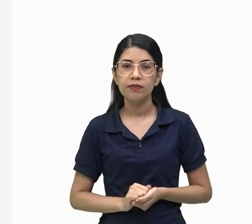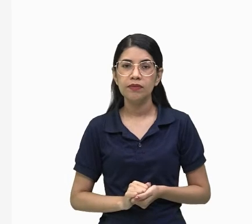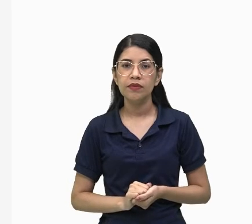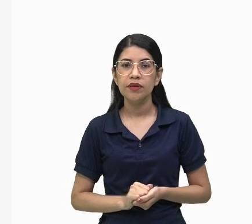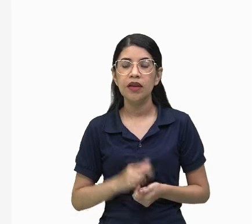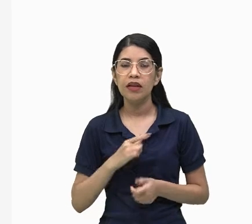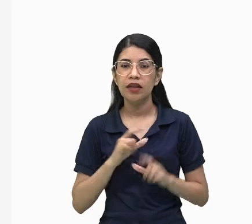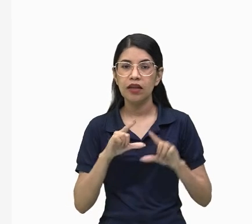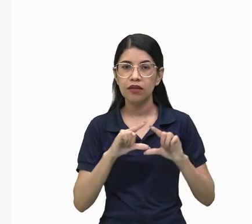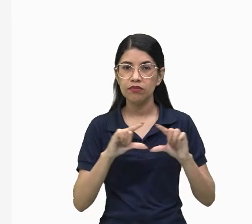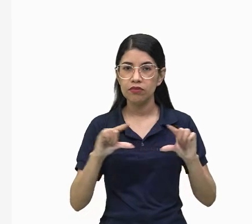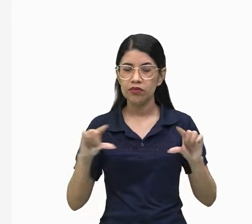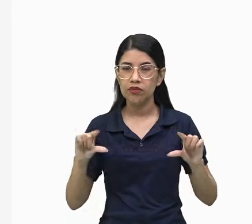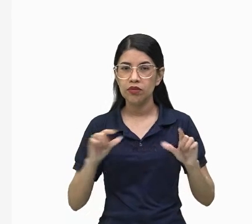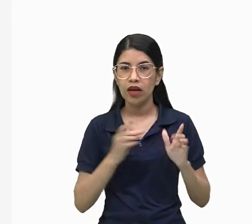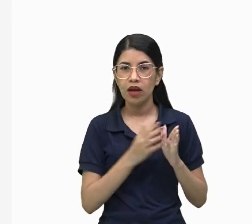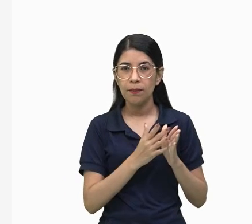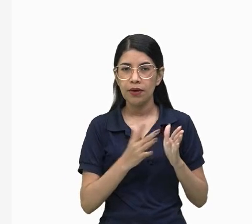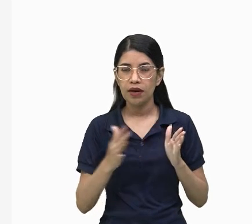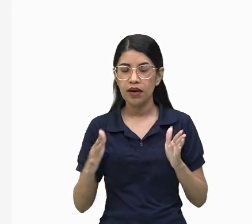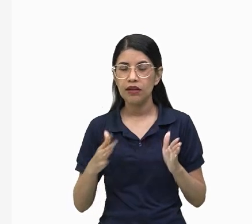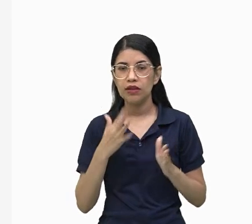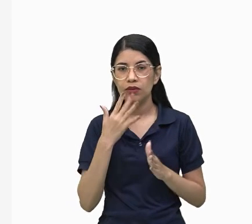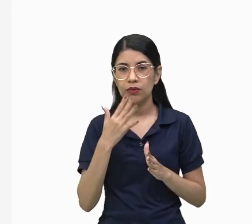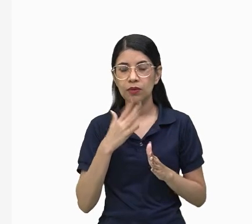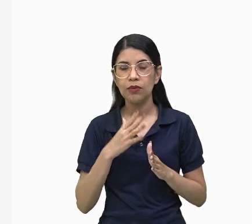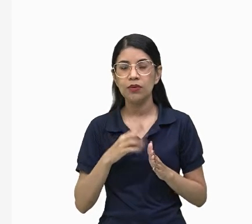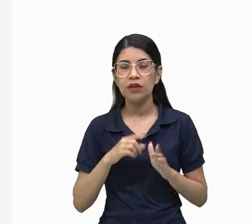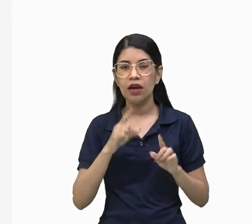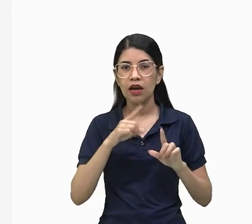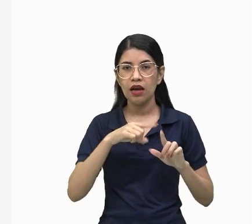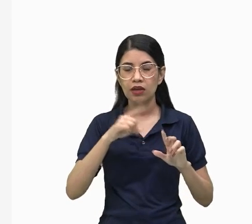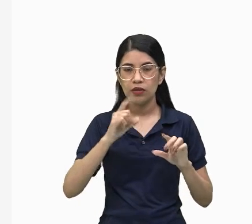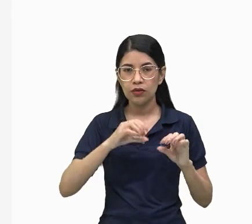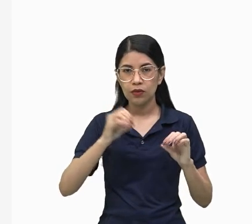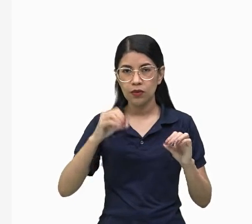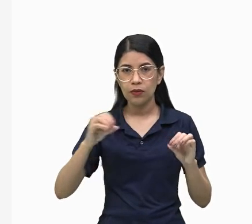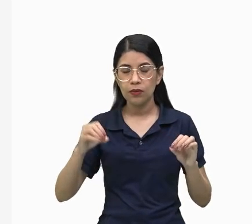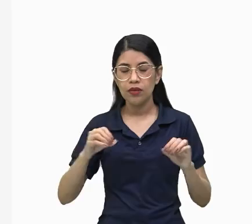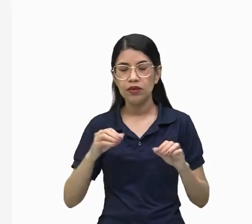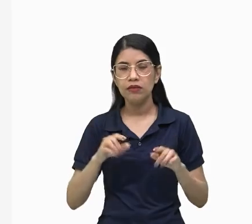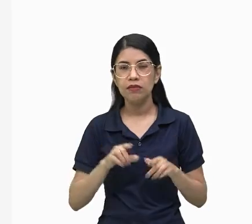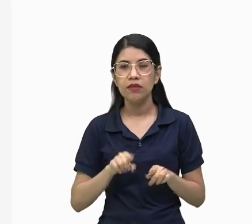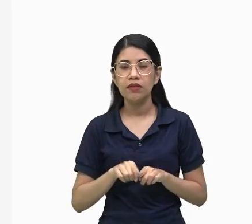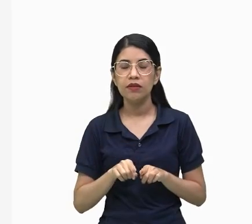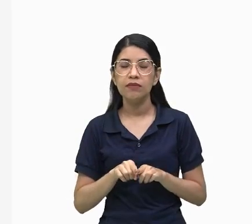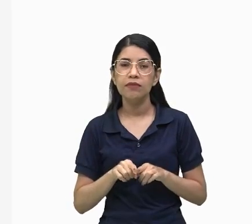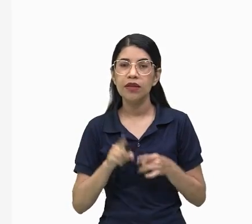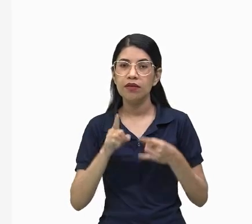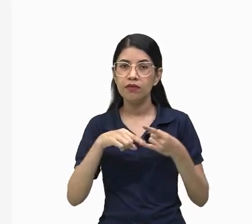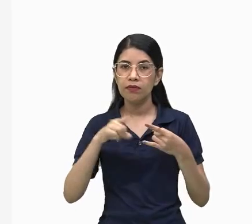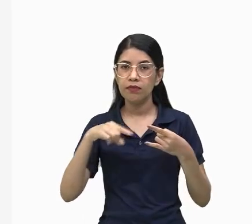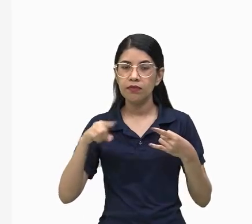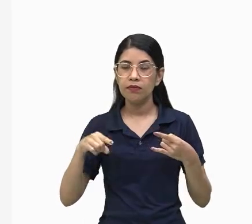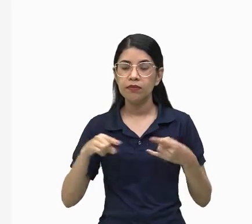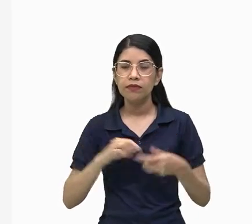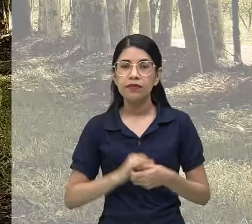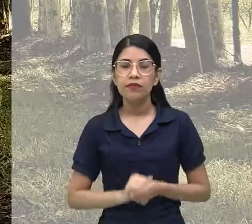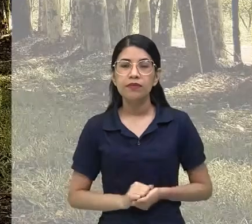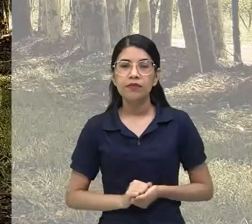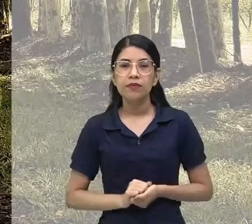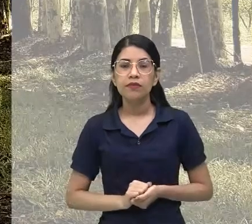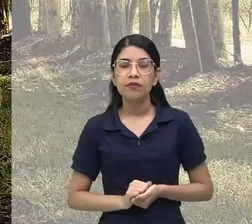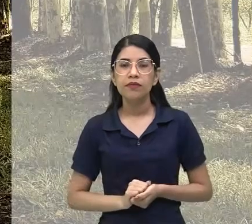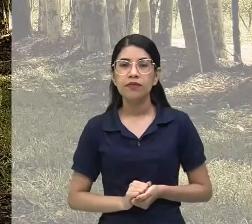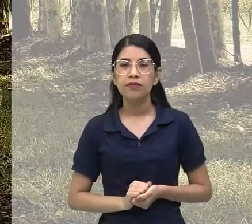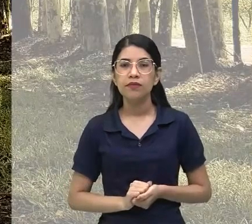tem o espectro visível, né, representado aí pelos comprimentos de onda e frequência da luz. A luz visível é uma pequena parte desse espectro. Muito